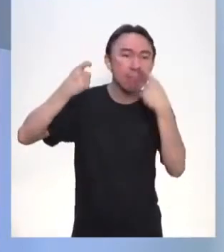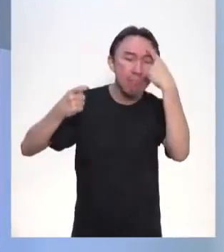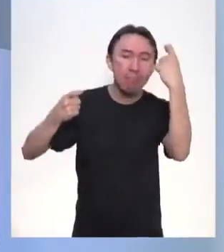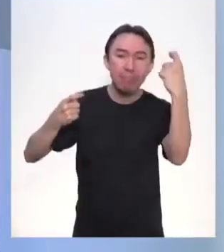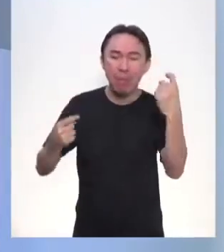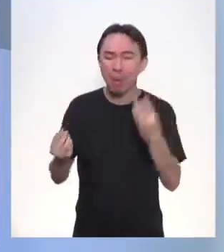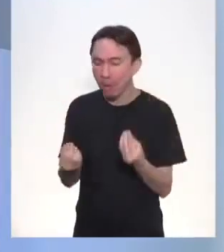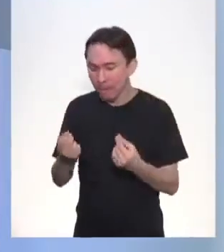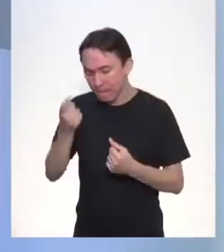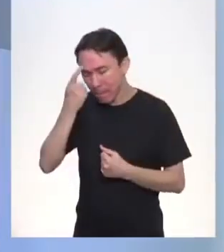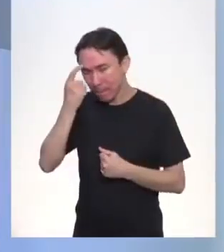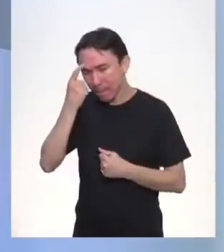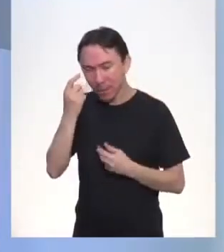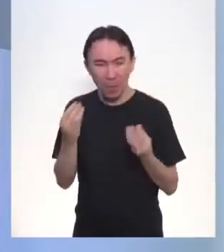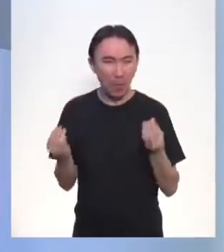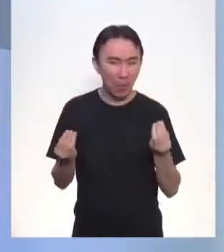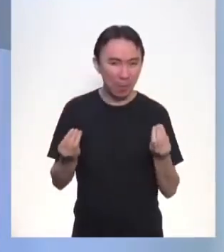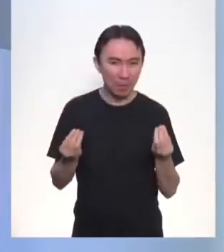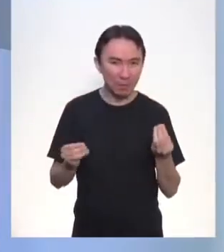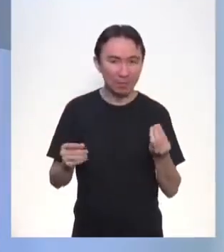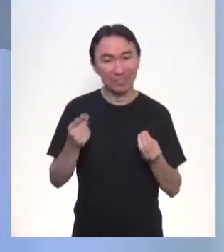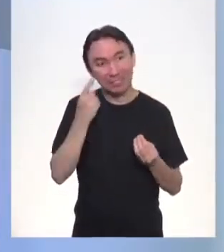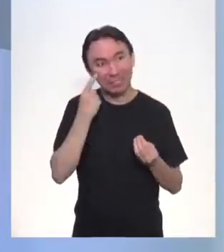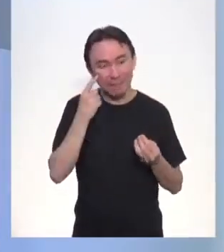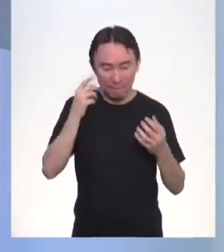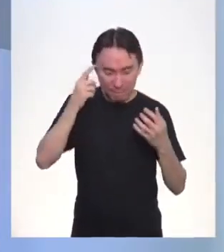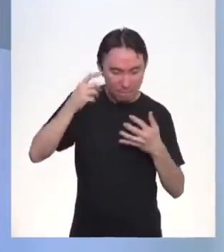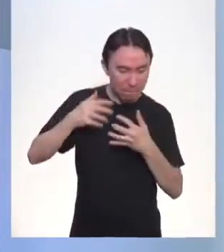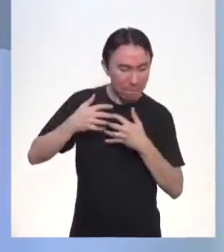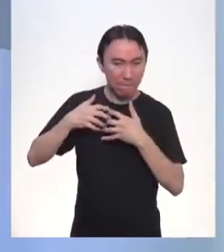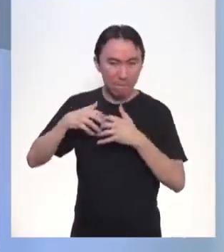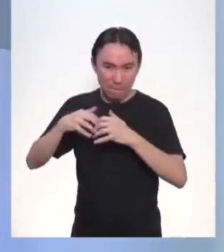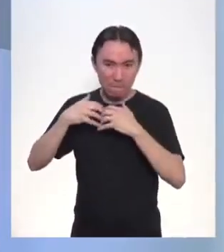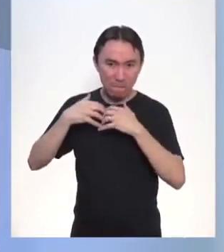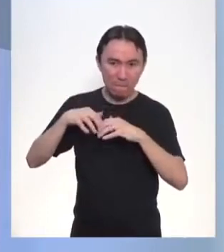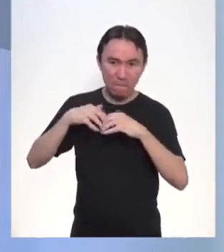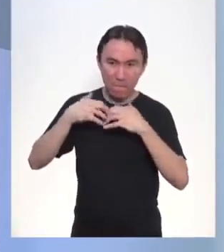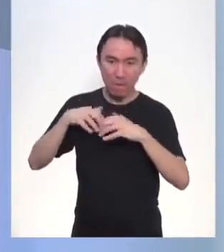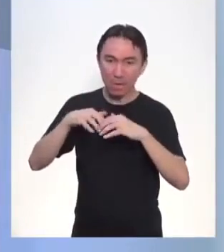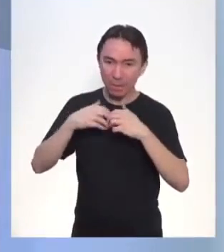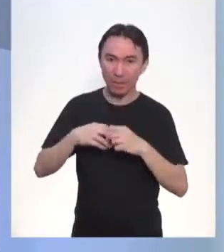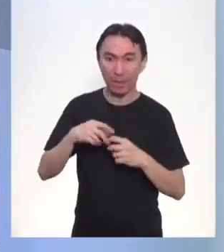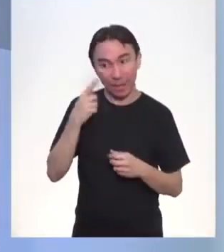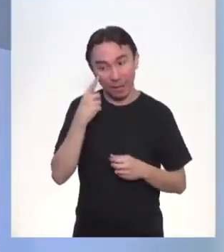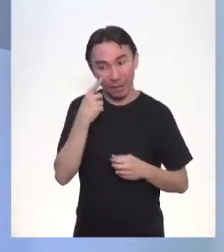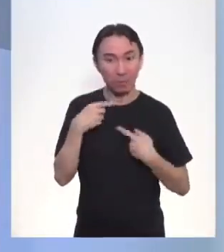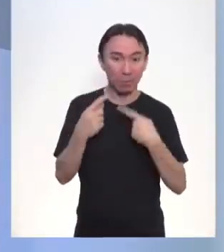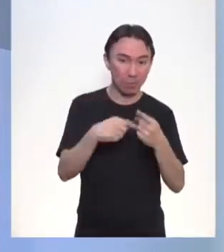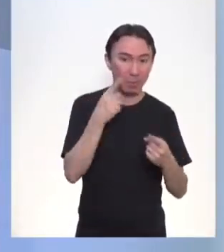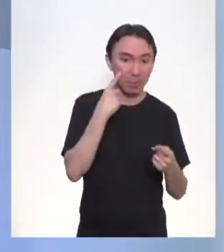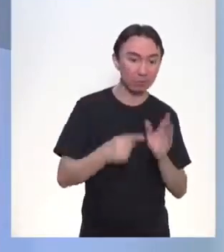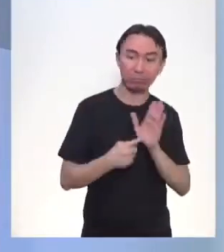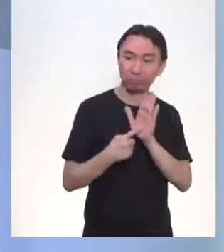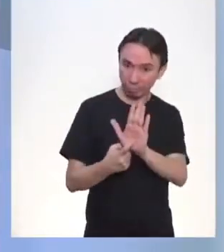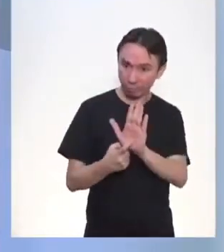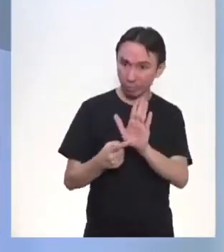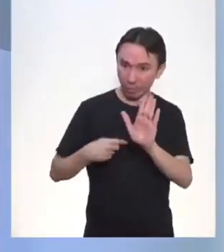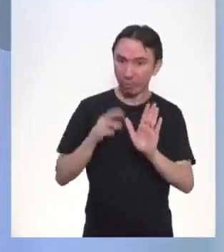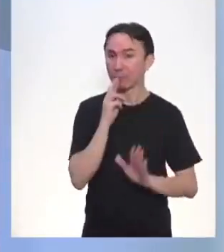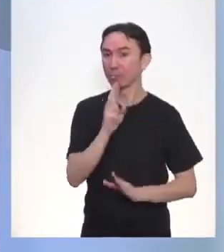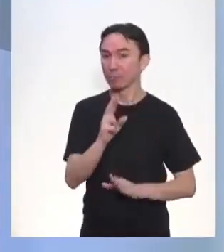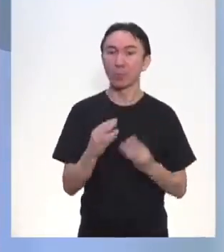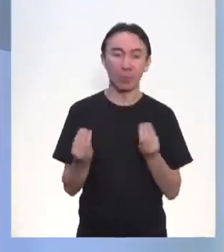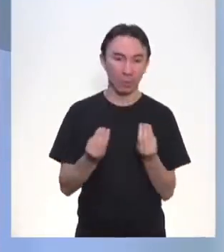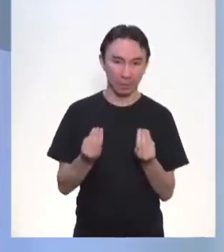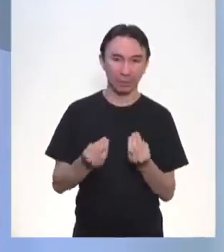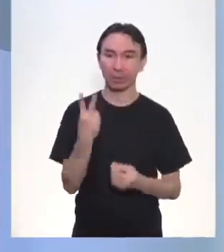nesse formato. Tentem montar a ideia, que aí eu vou colocar qual que é a ideia que eu resolvi essa questão, beleza? 2